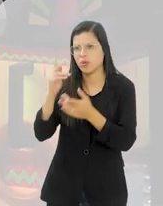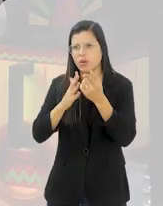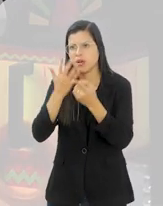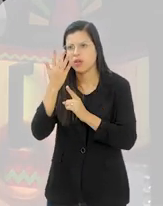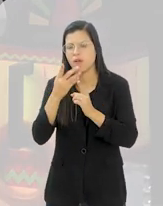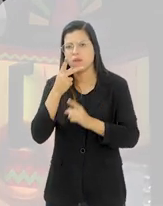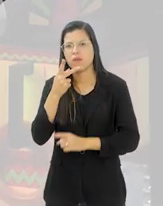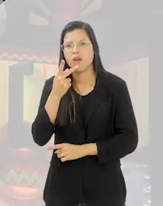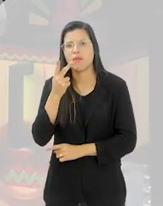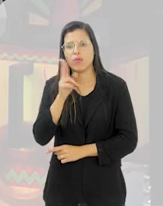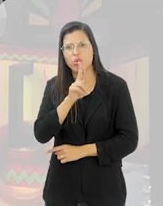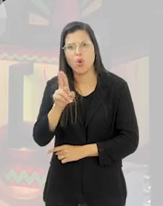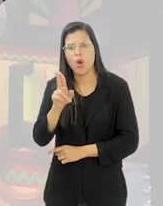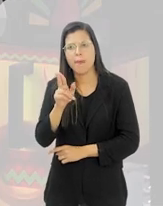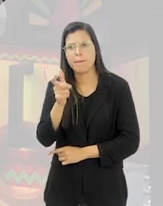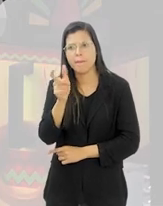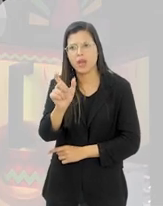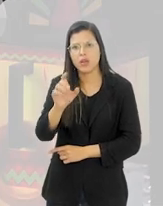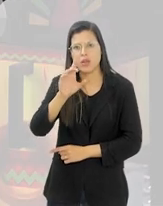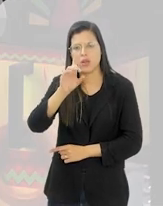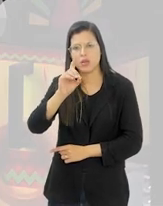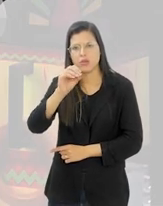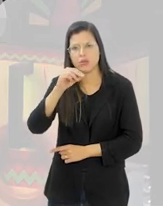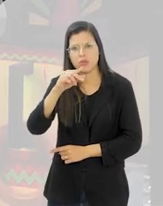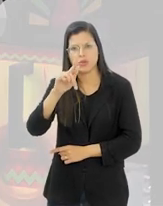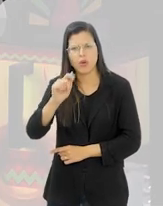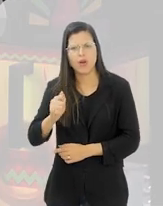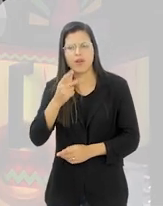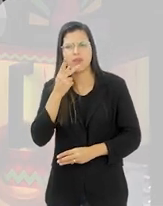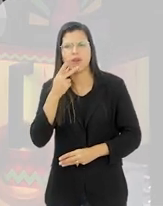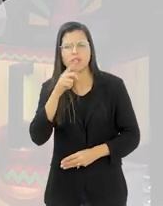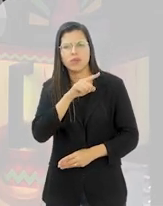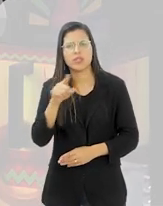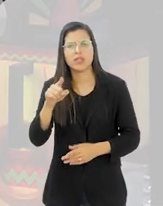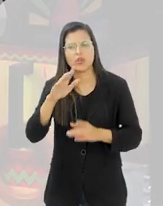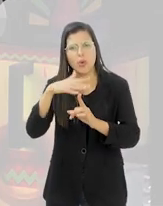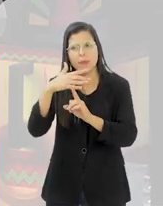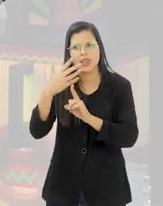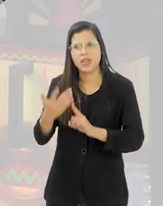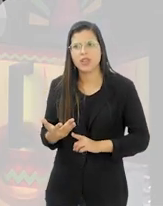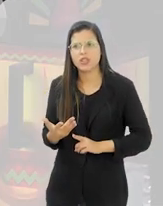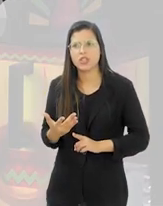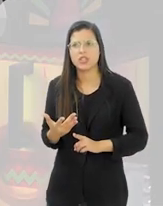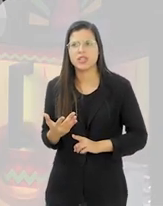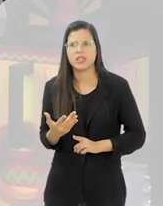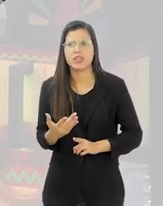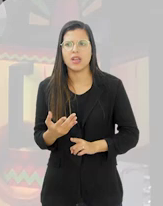carnaval, quando você falava o nome dele, Donga, a pessoa, ah, vocês vão homenagear